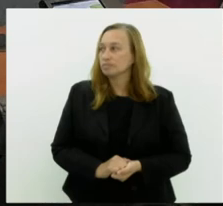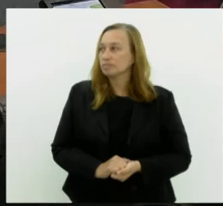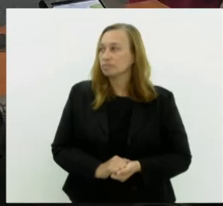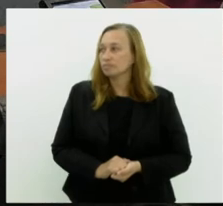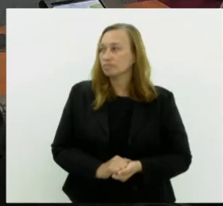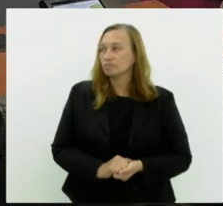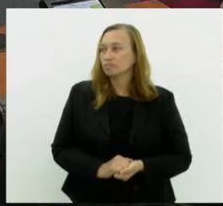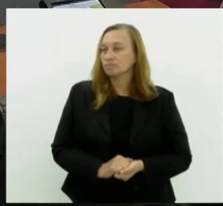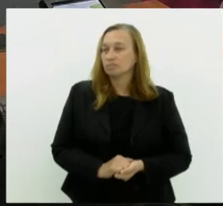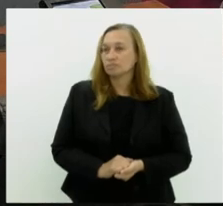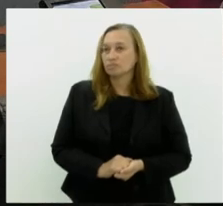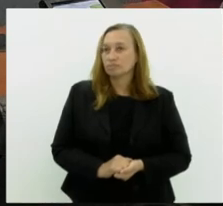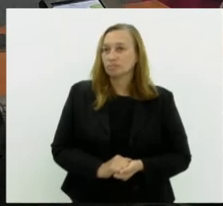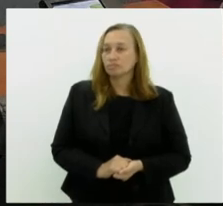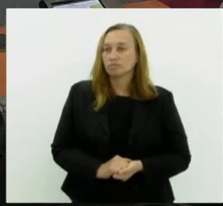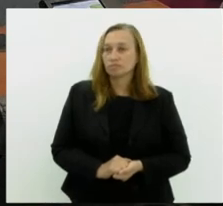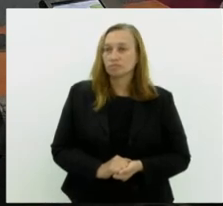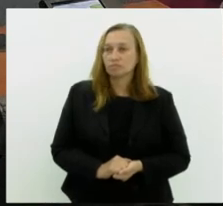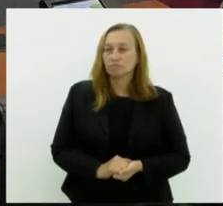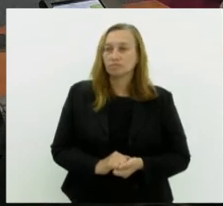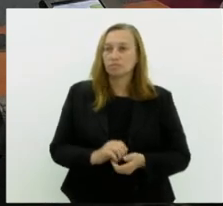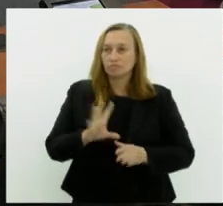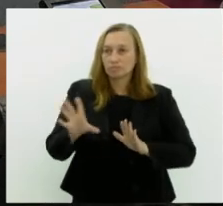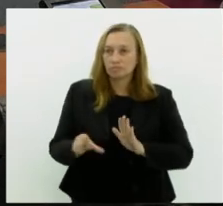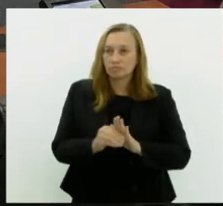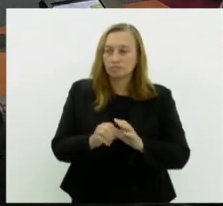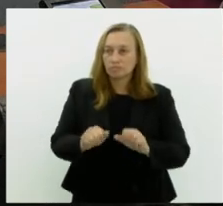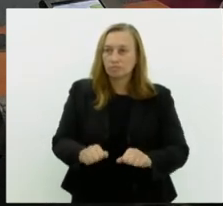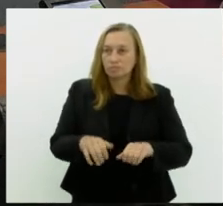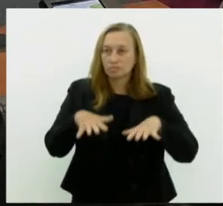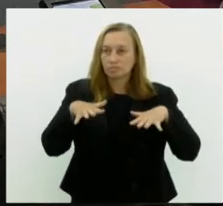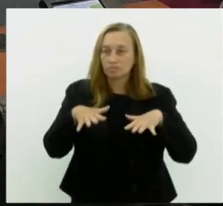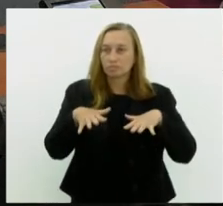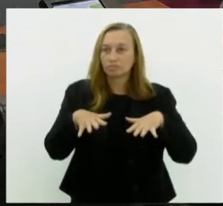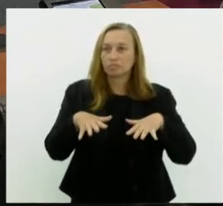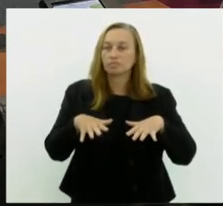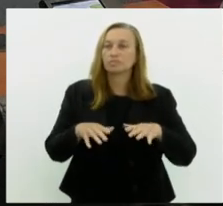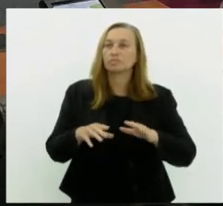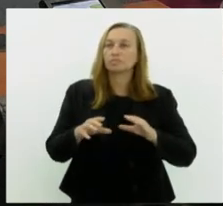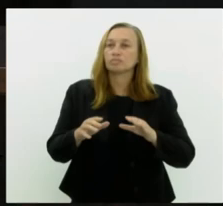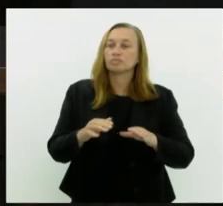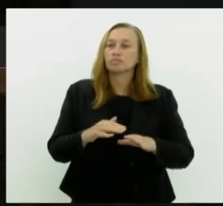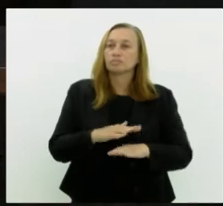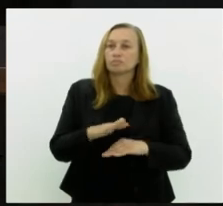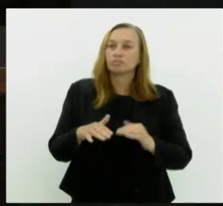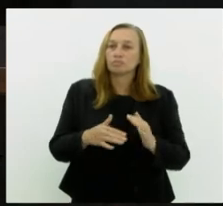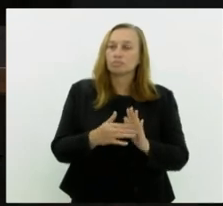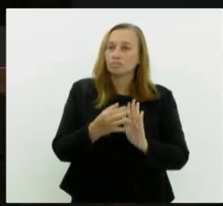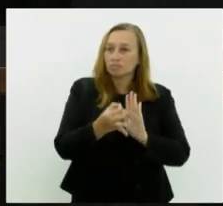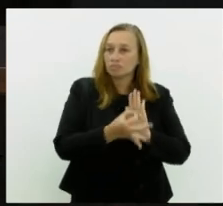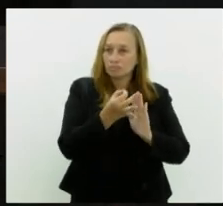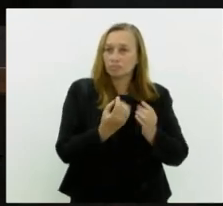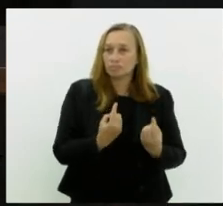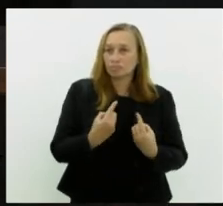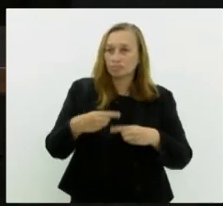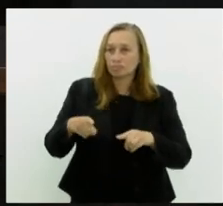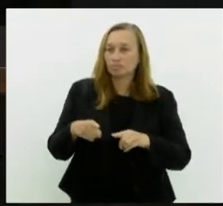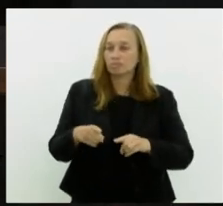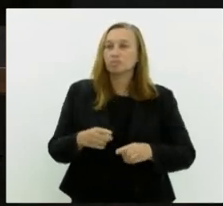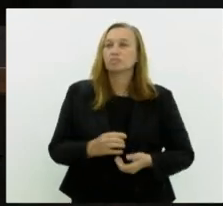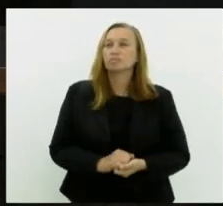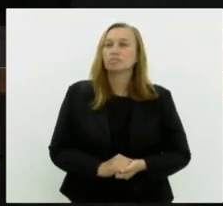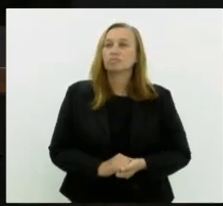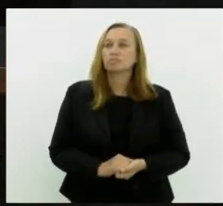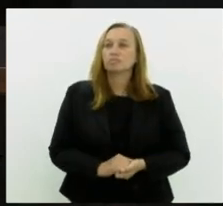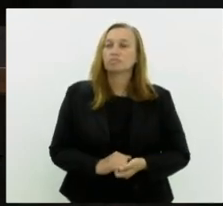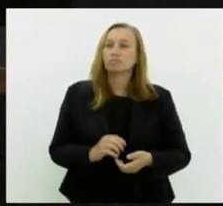Ficam prejudicados as emendas de plenário, com todos os pareceres contrários.